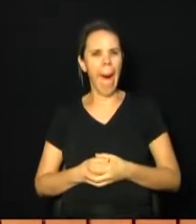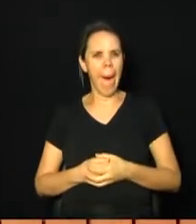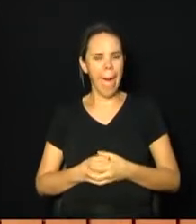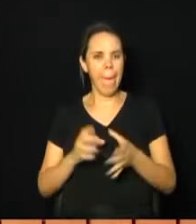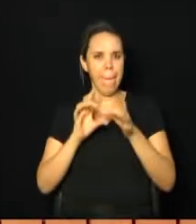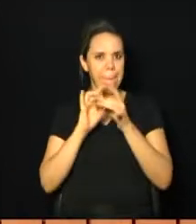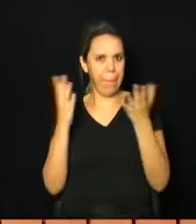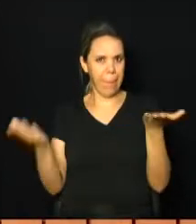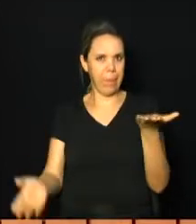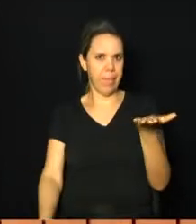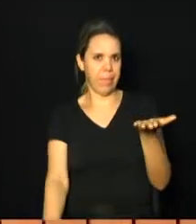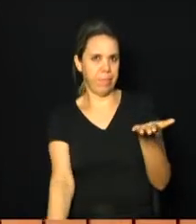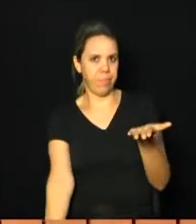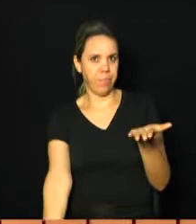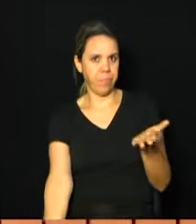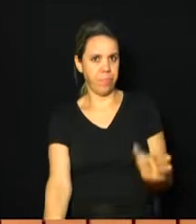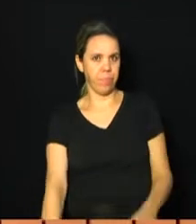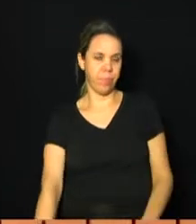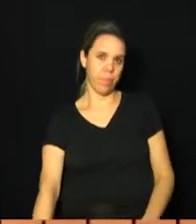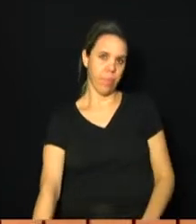está à disposição. Oi?